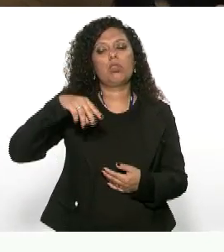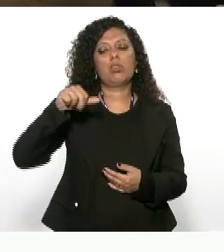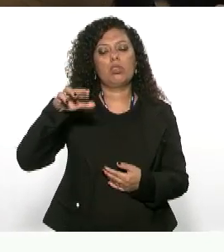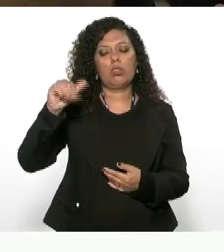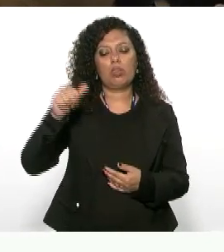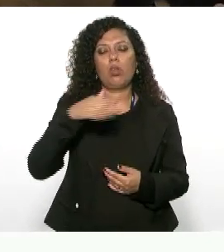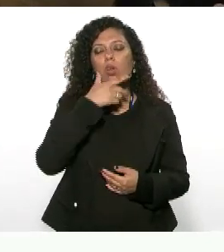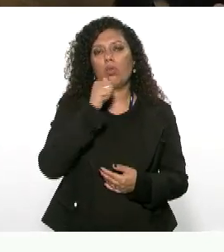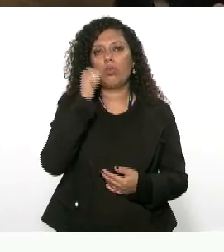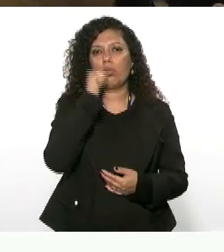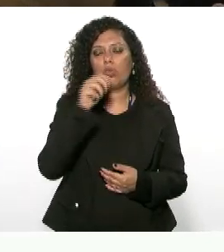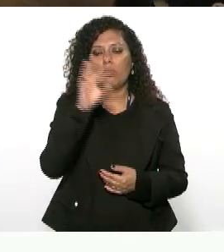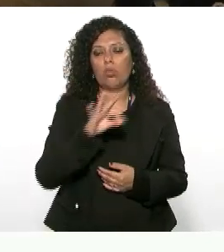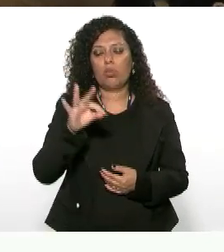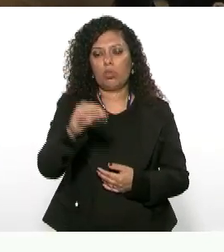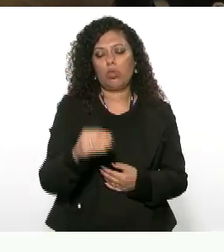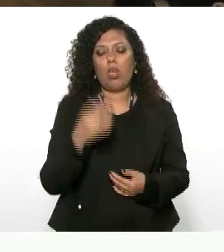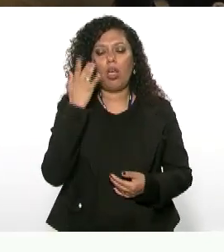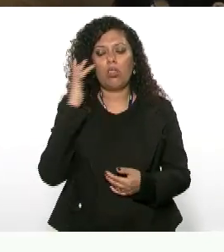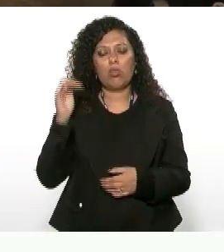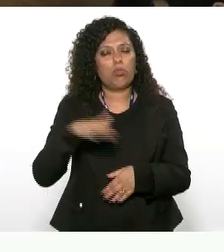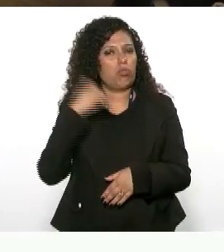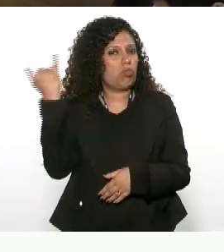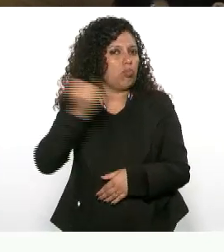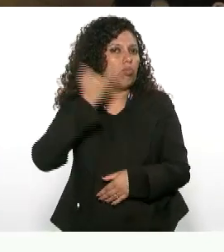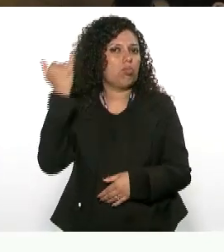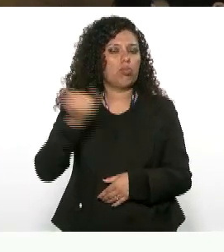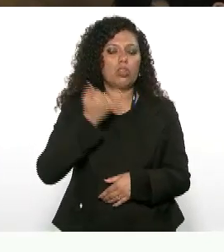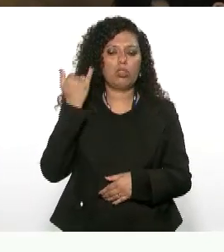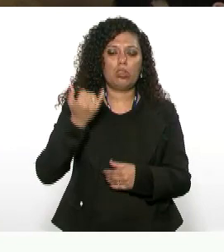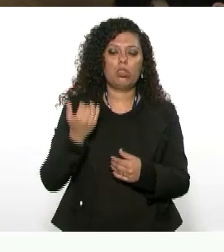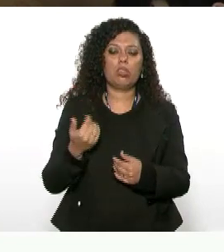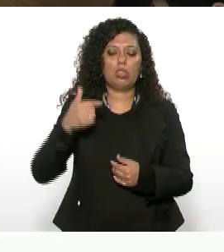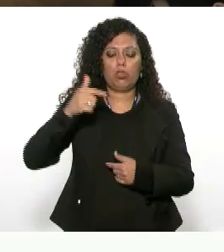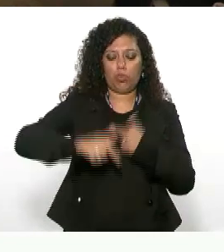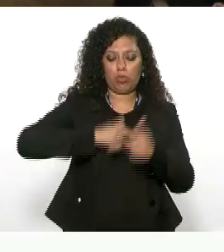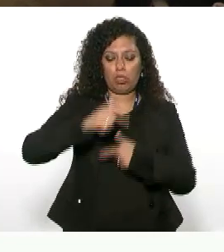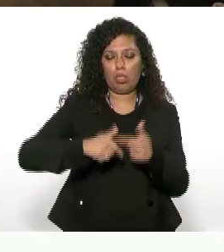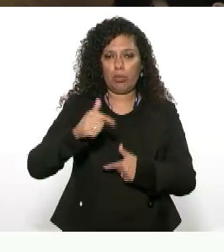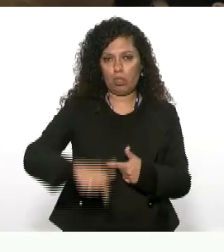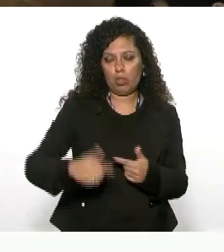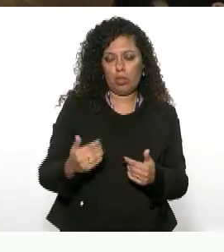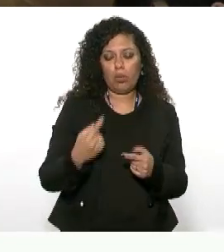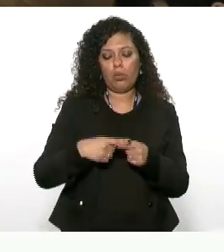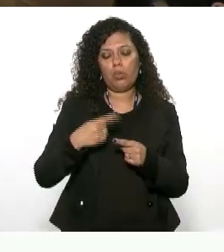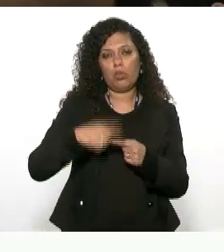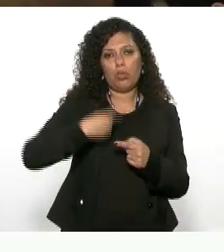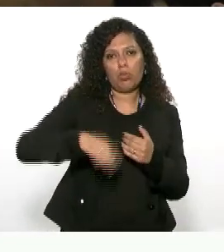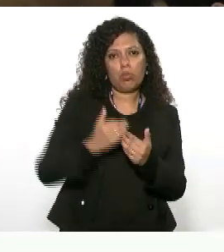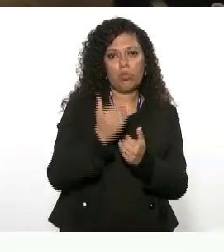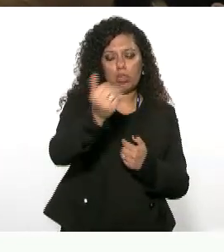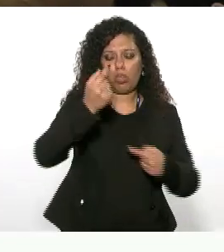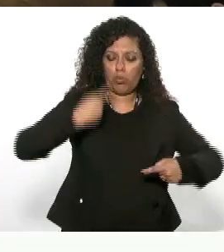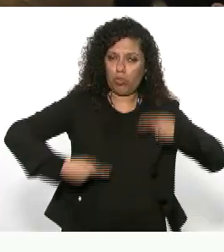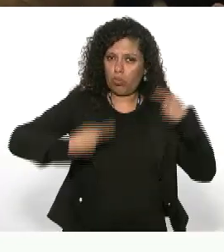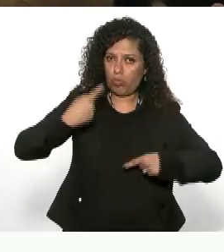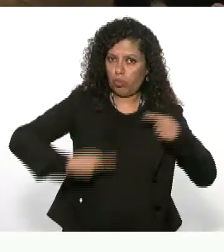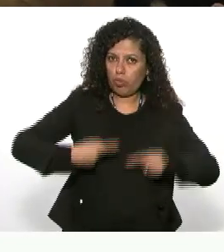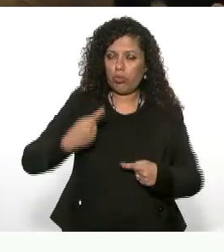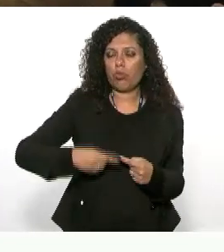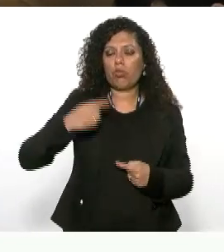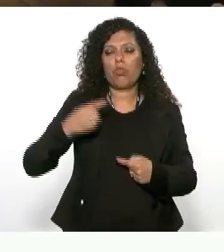senhoras e senhores. Eu acho muito importante esse tipo de iniciativa para a gente começar a discutir algo que é